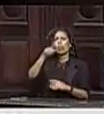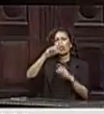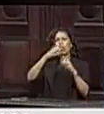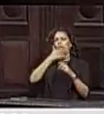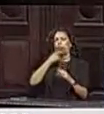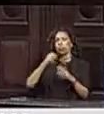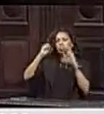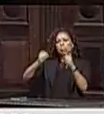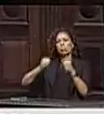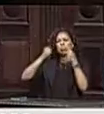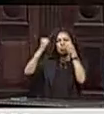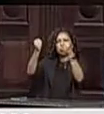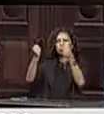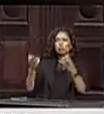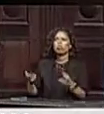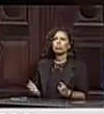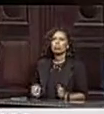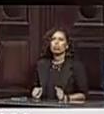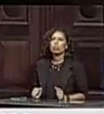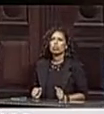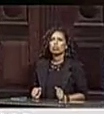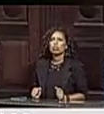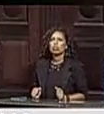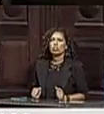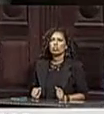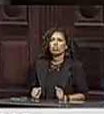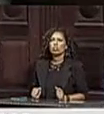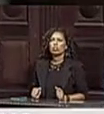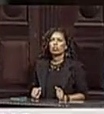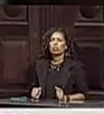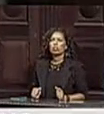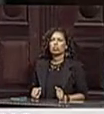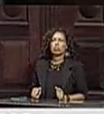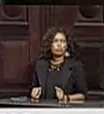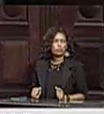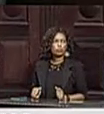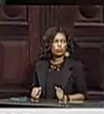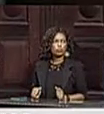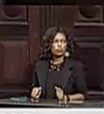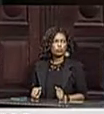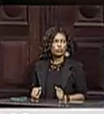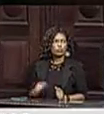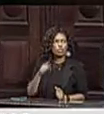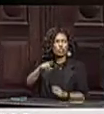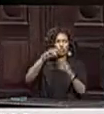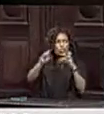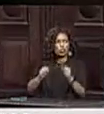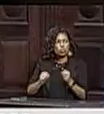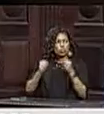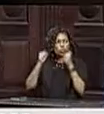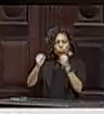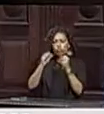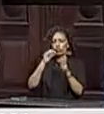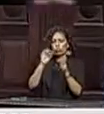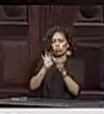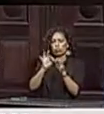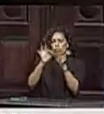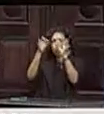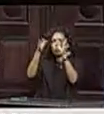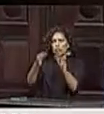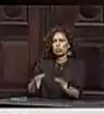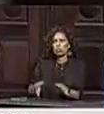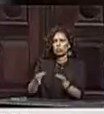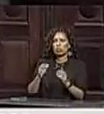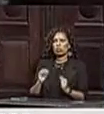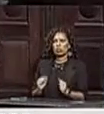Constituição vai verificar, K.O., Constituinte nota 10, apoiou, defendeu, votou em